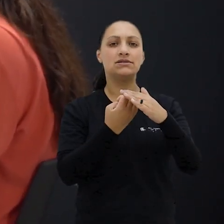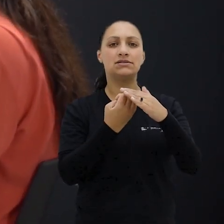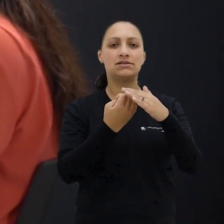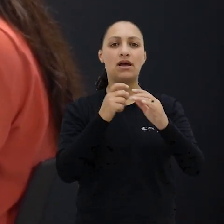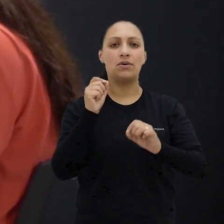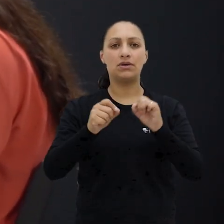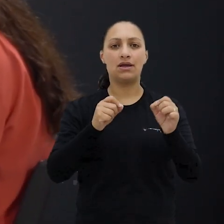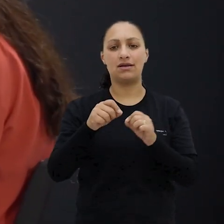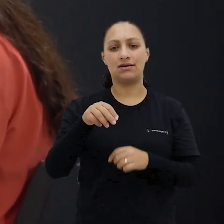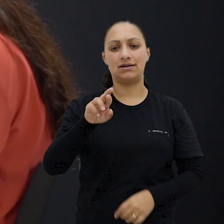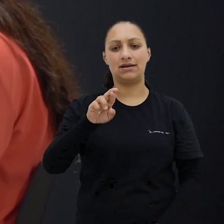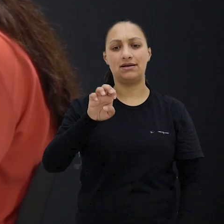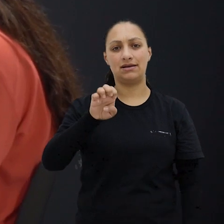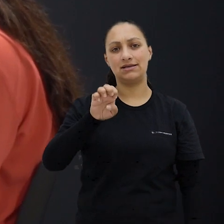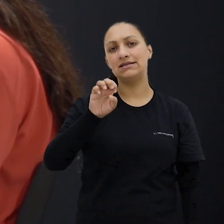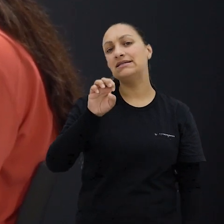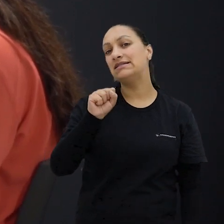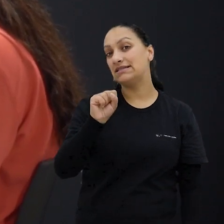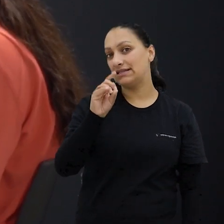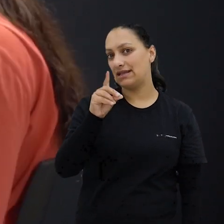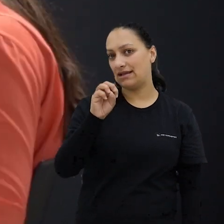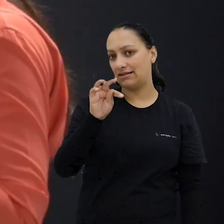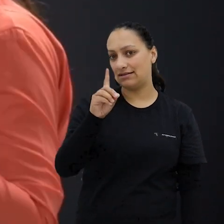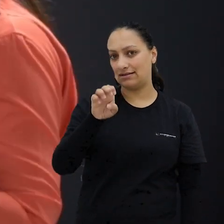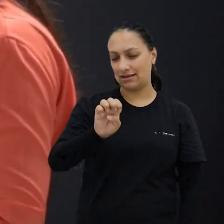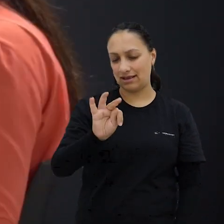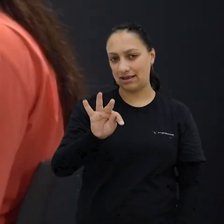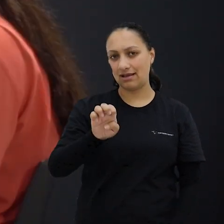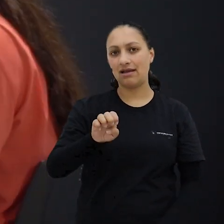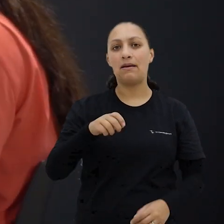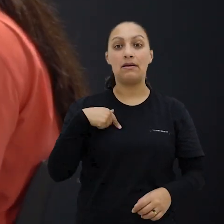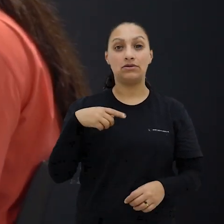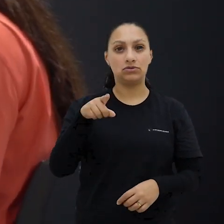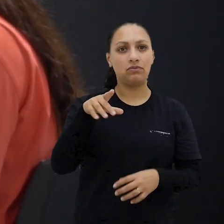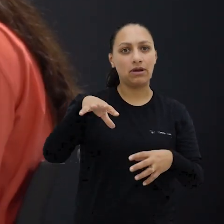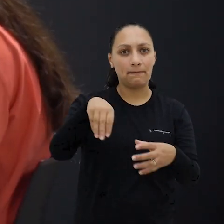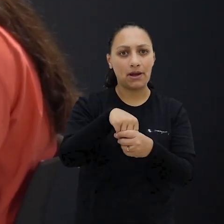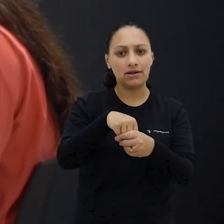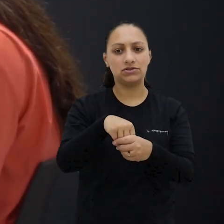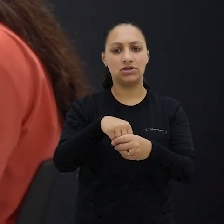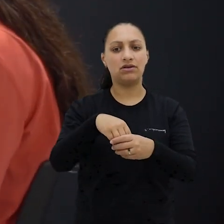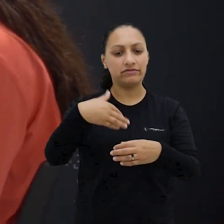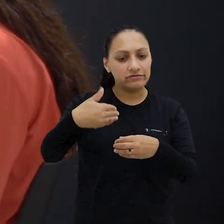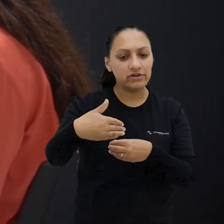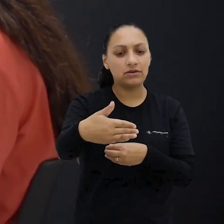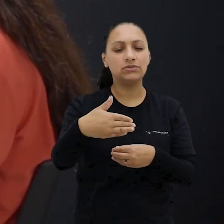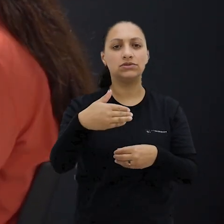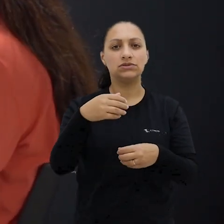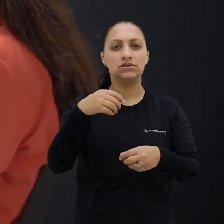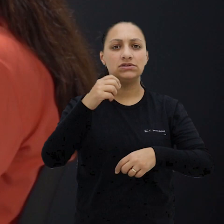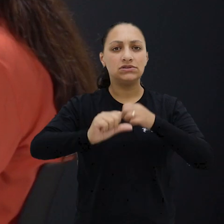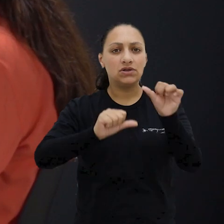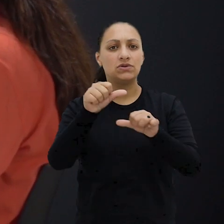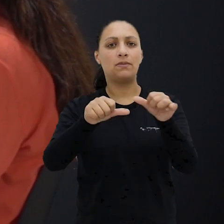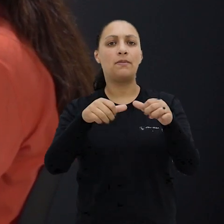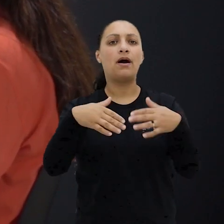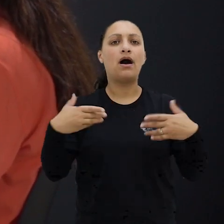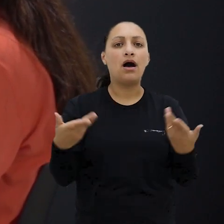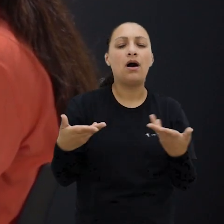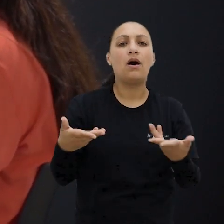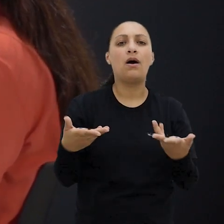residentes, tu faz parte disso, né? Vamos ir lá para a universidade, vamos transformar isso em produto, vamos pensar em